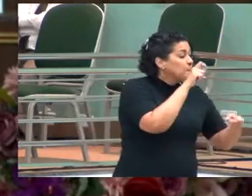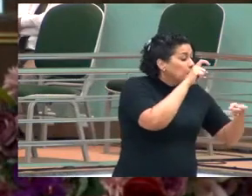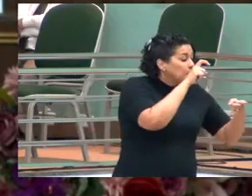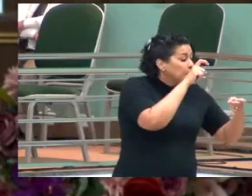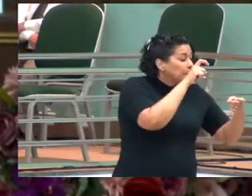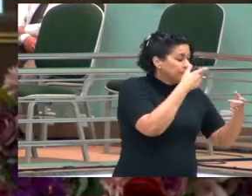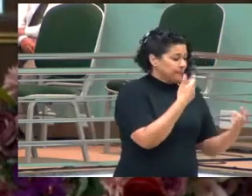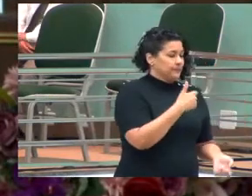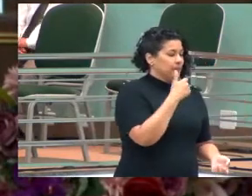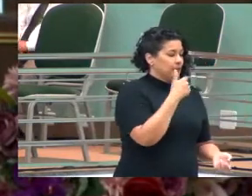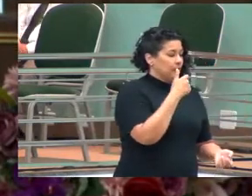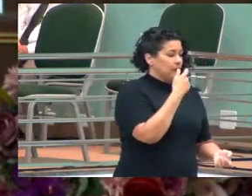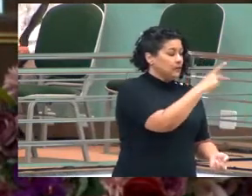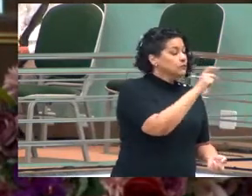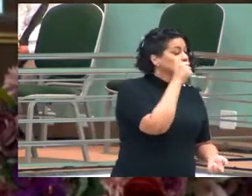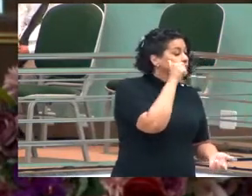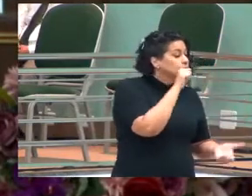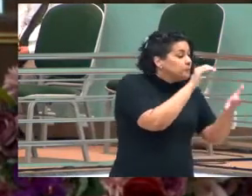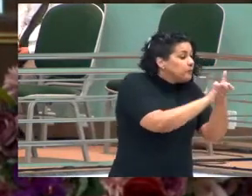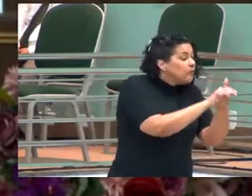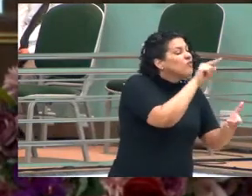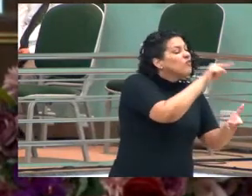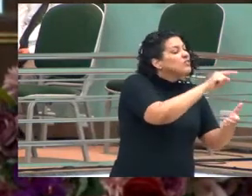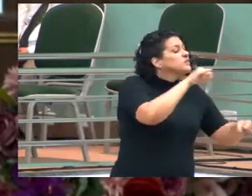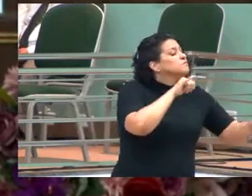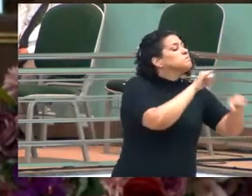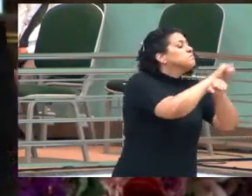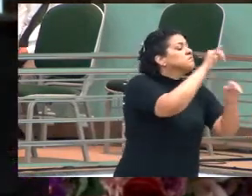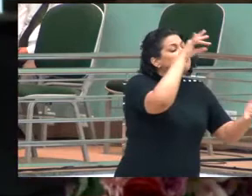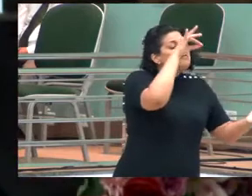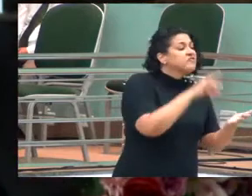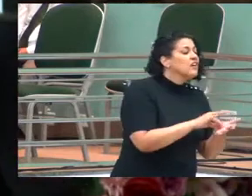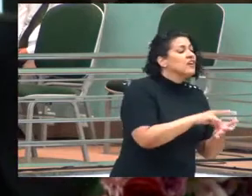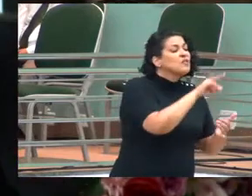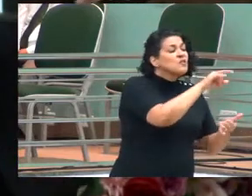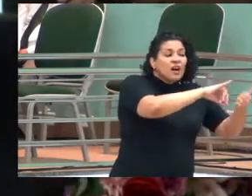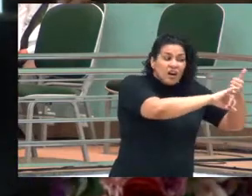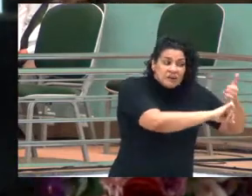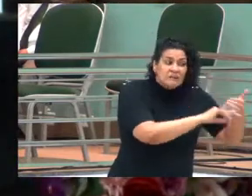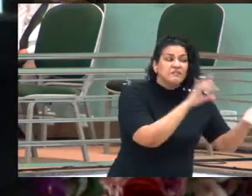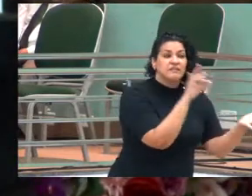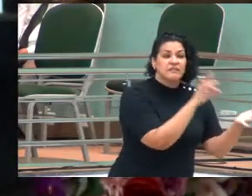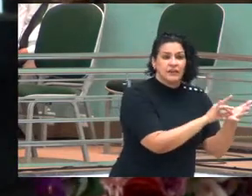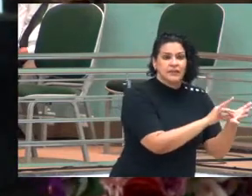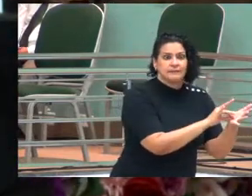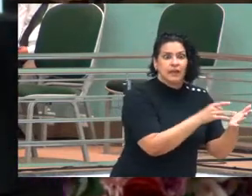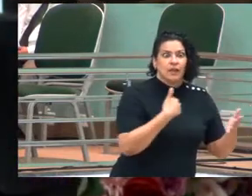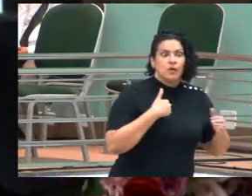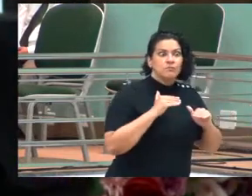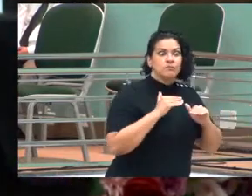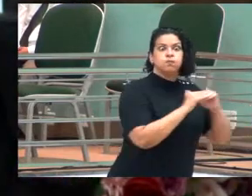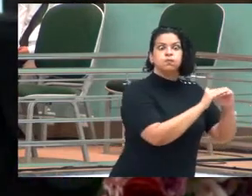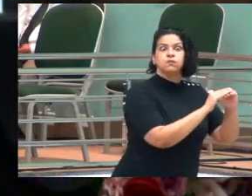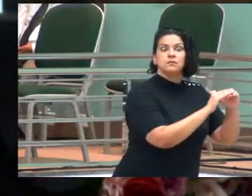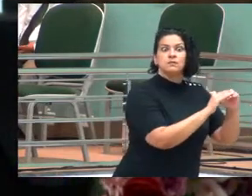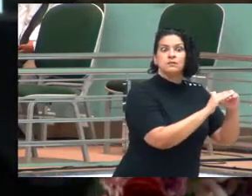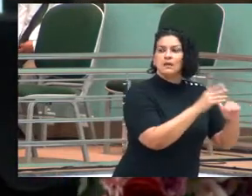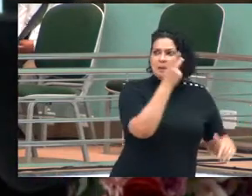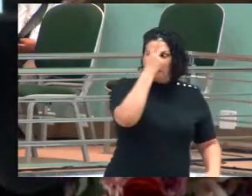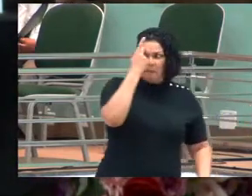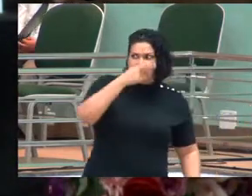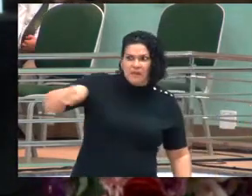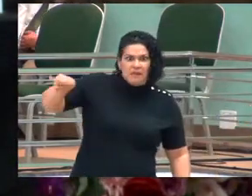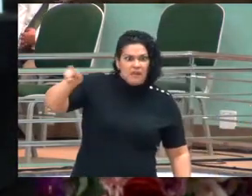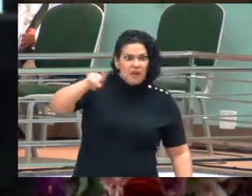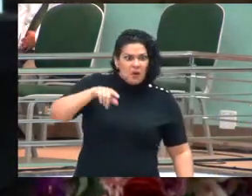ele. Isso me custou muito caro. Isso me custou muito caro. Poucos tinham coragem de falar a verdade